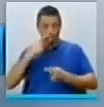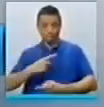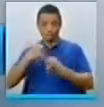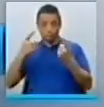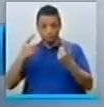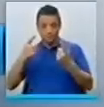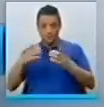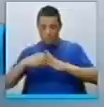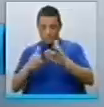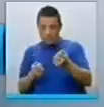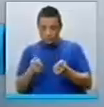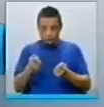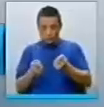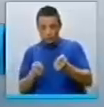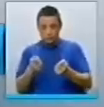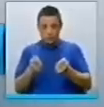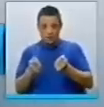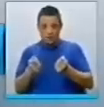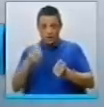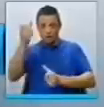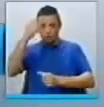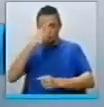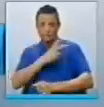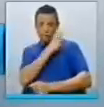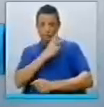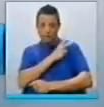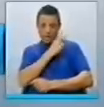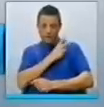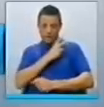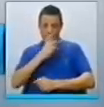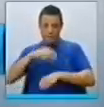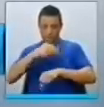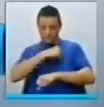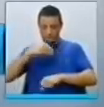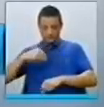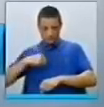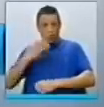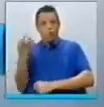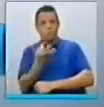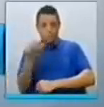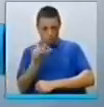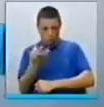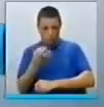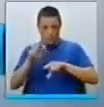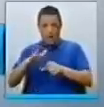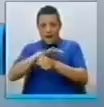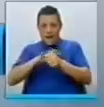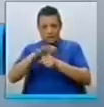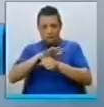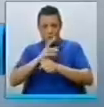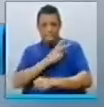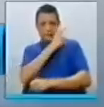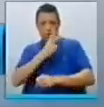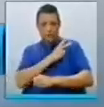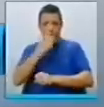para gerir e aquilo que é a história da faculdade Medina do Porto e aquilo que é de facto a situação em que a faculdade de medicina